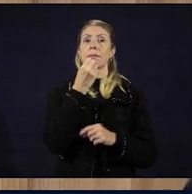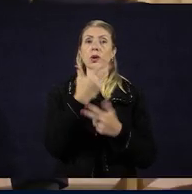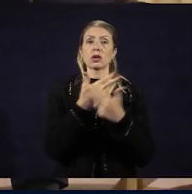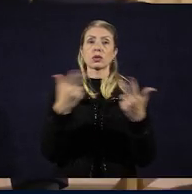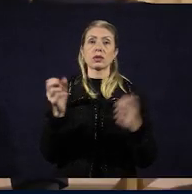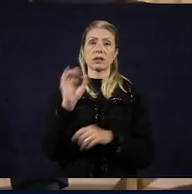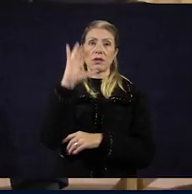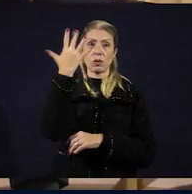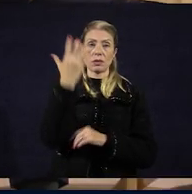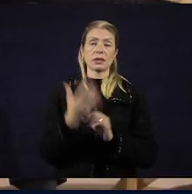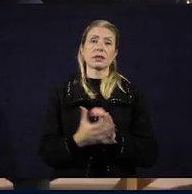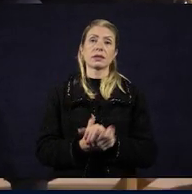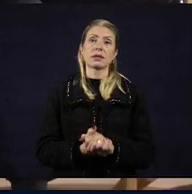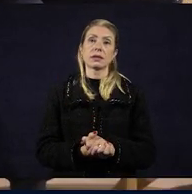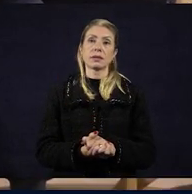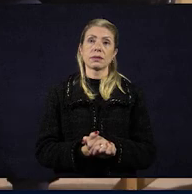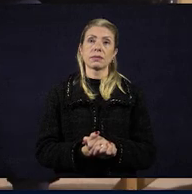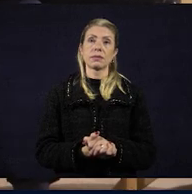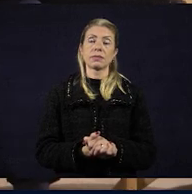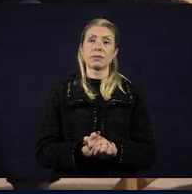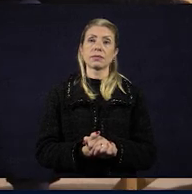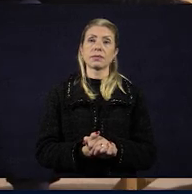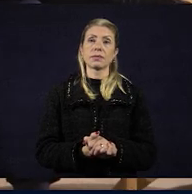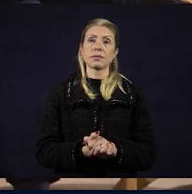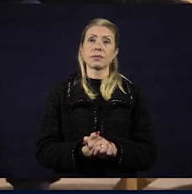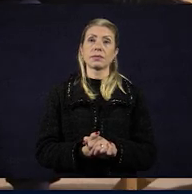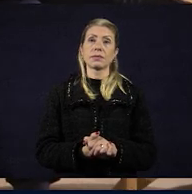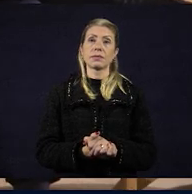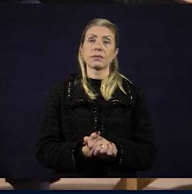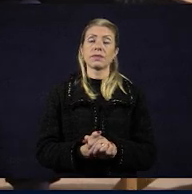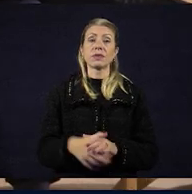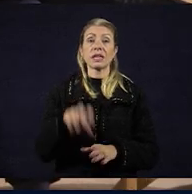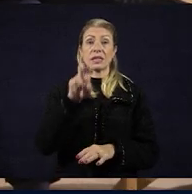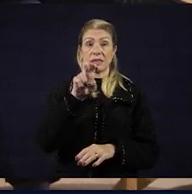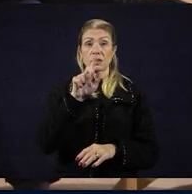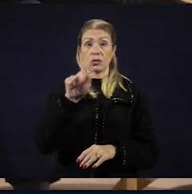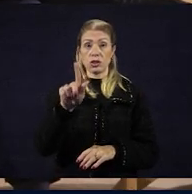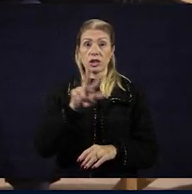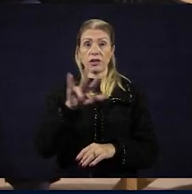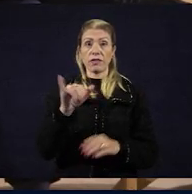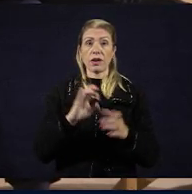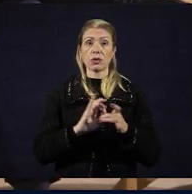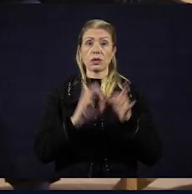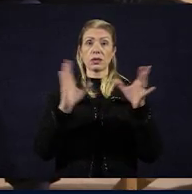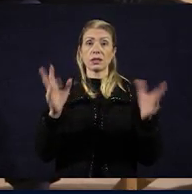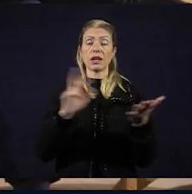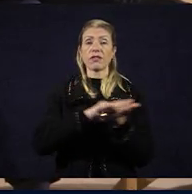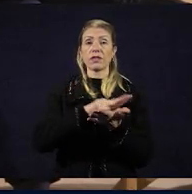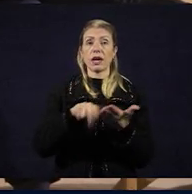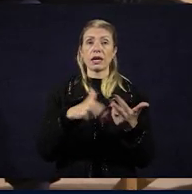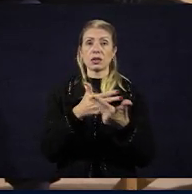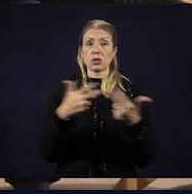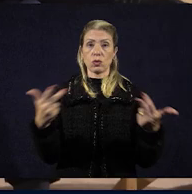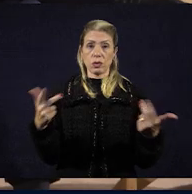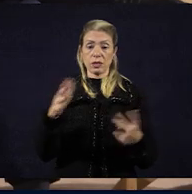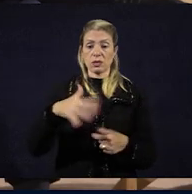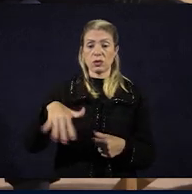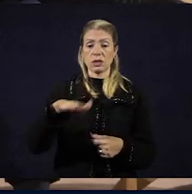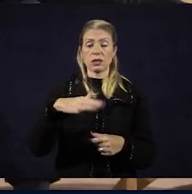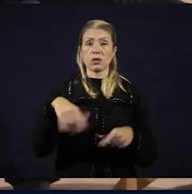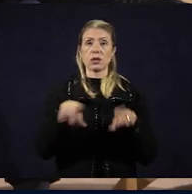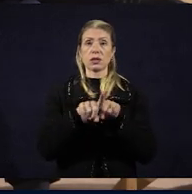vir eu 5g ele vai permitir uma série de coisas que a gente escuta para outros setores mas também